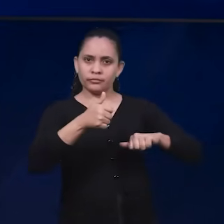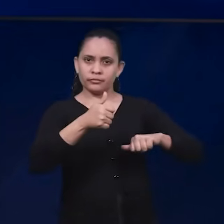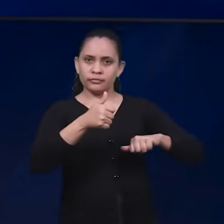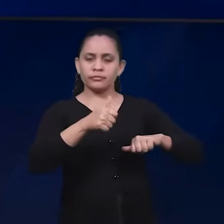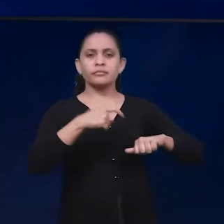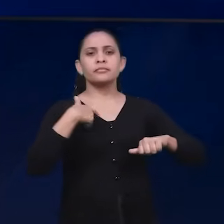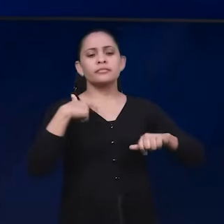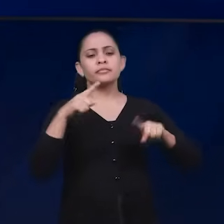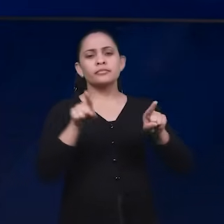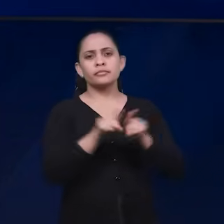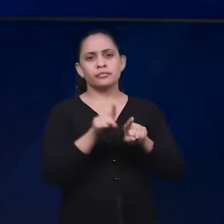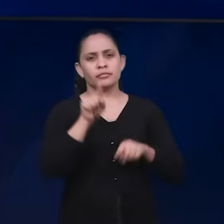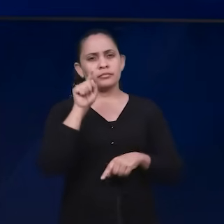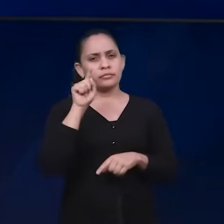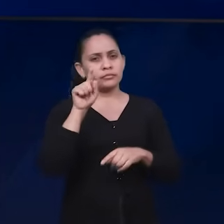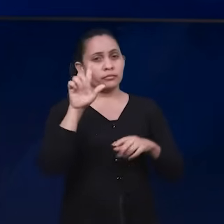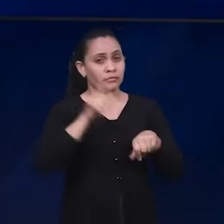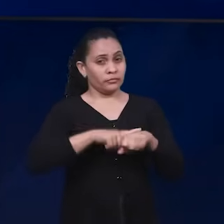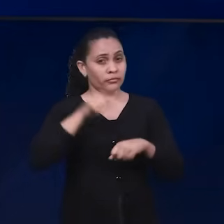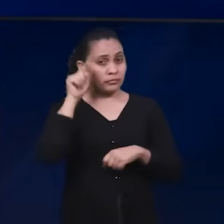que quando você